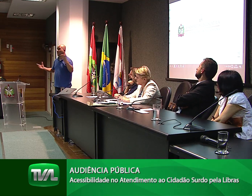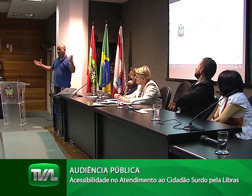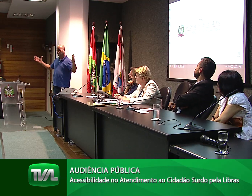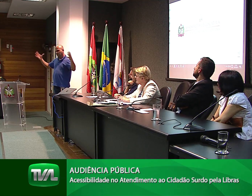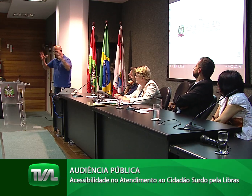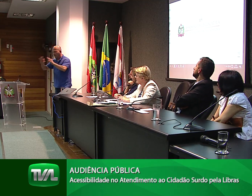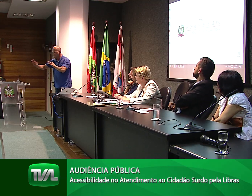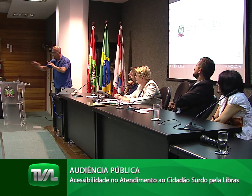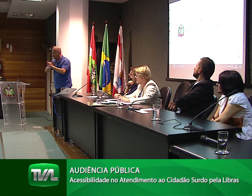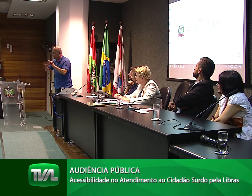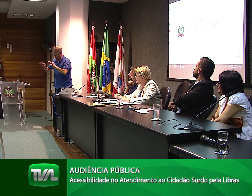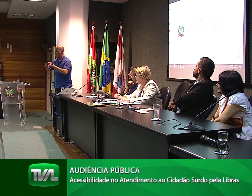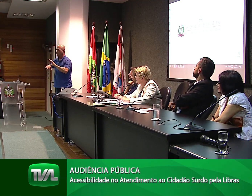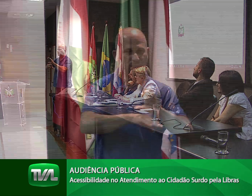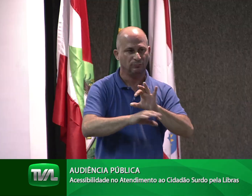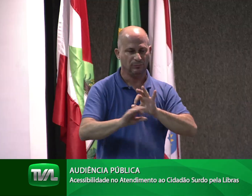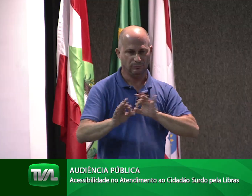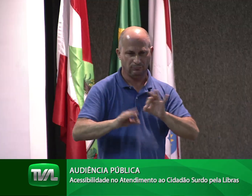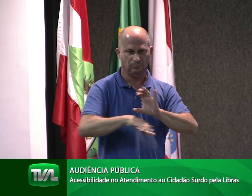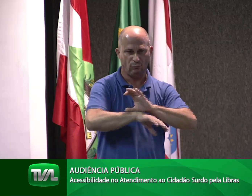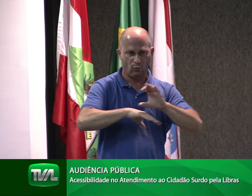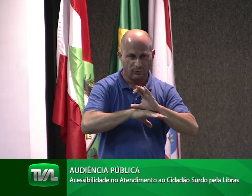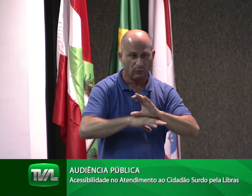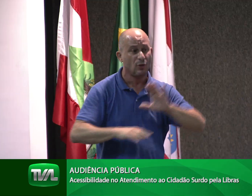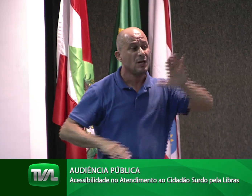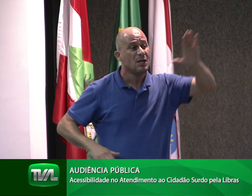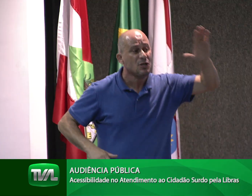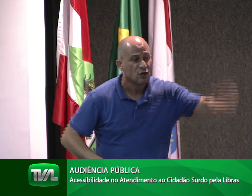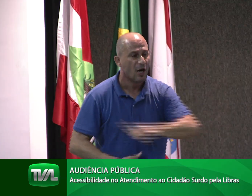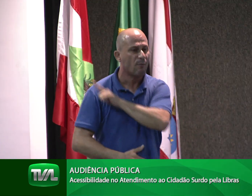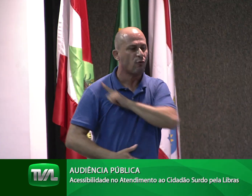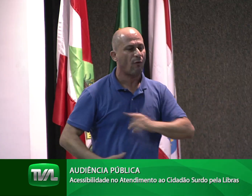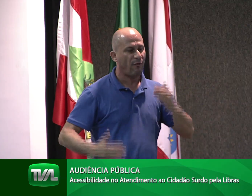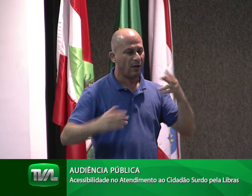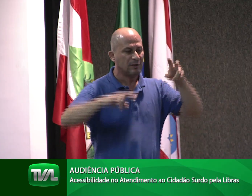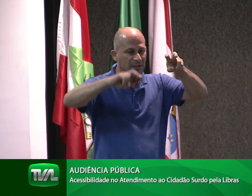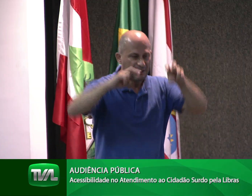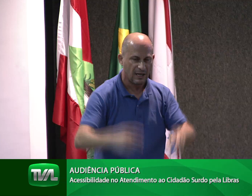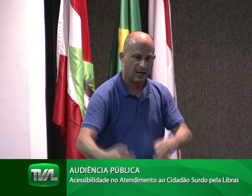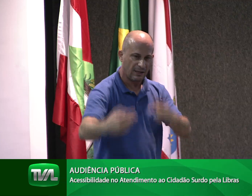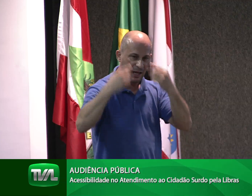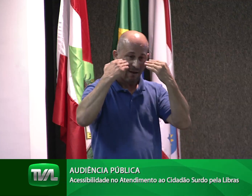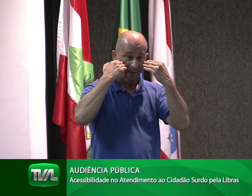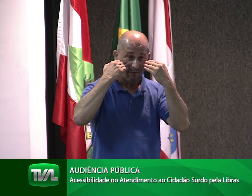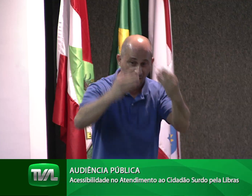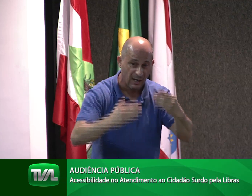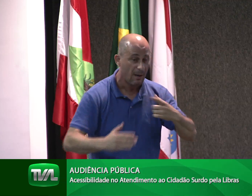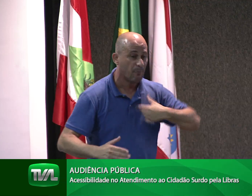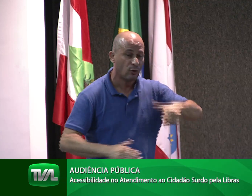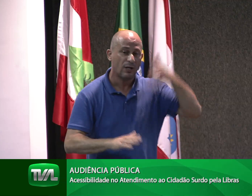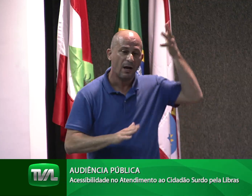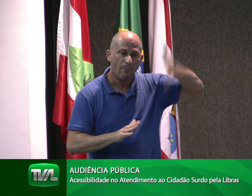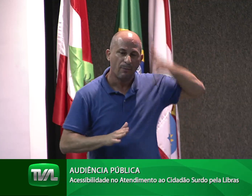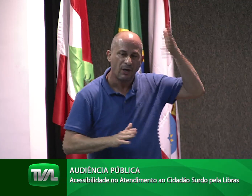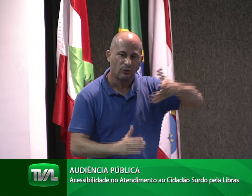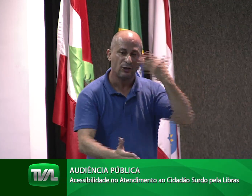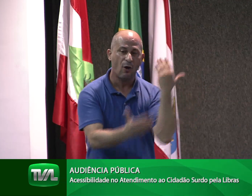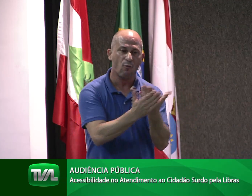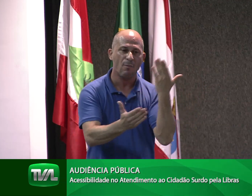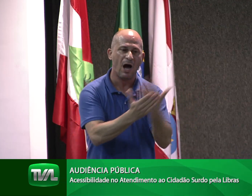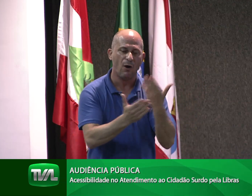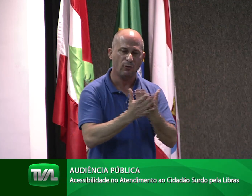professores da UFSC, doutores. A gente precisa preparar uma comissão e sentar com esses representantes